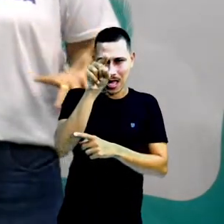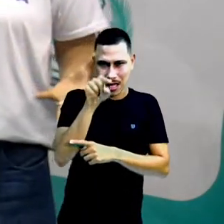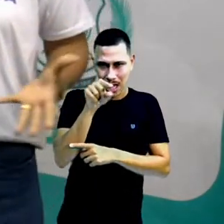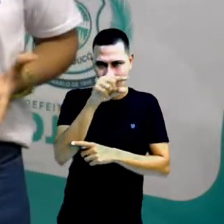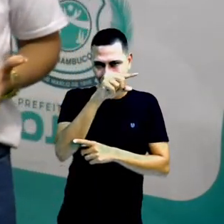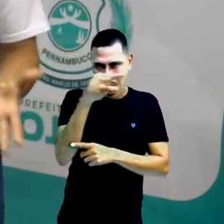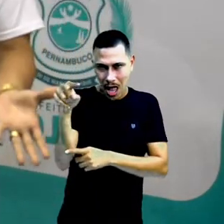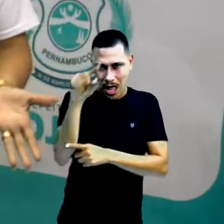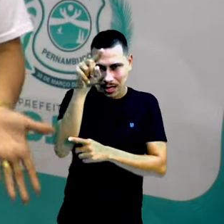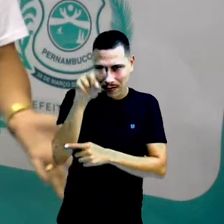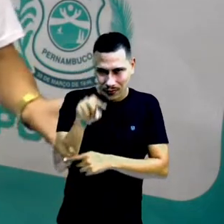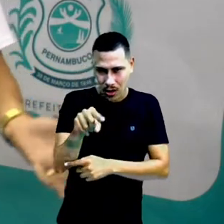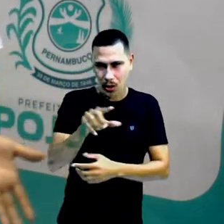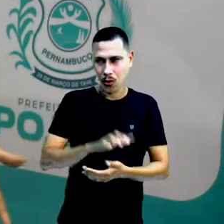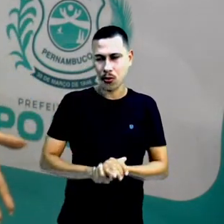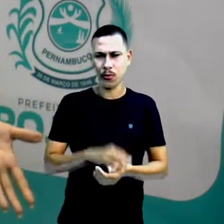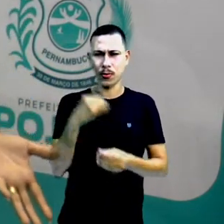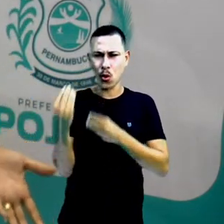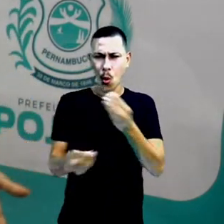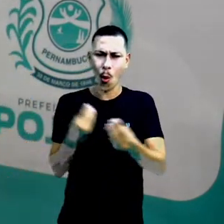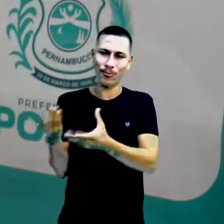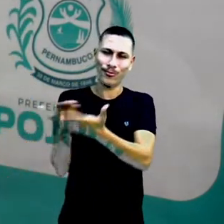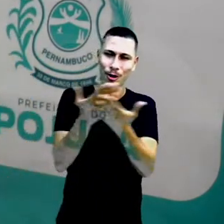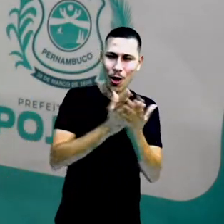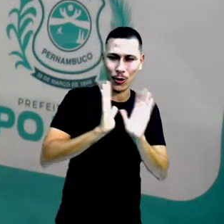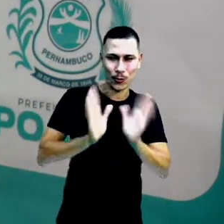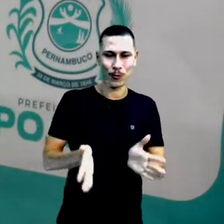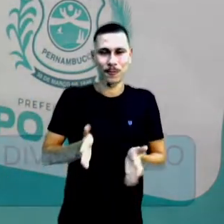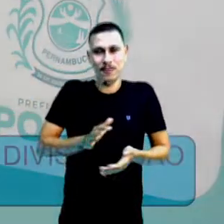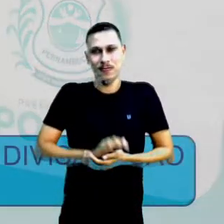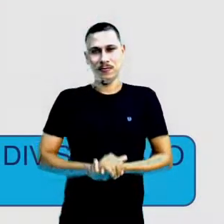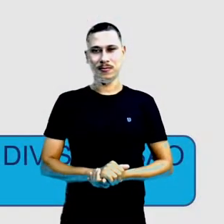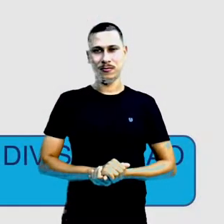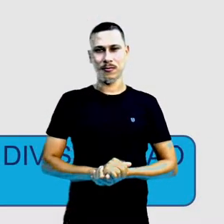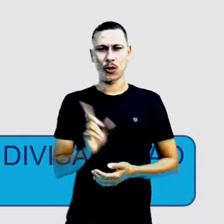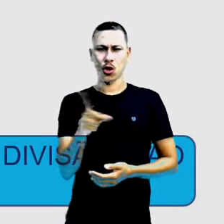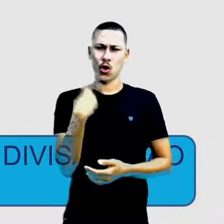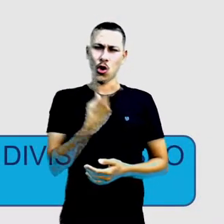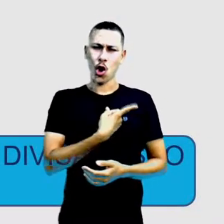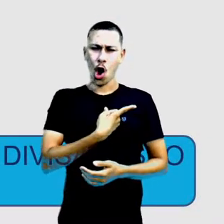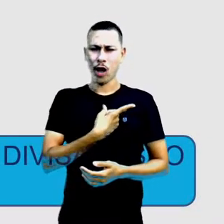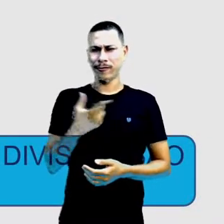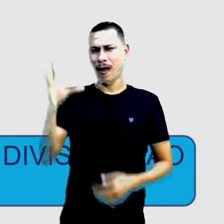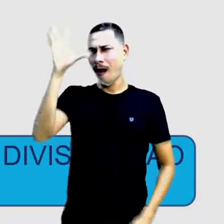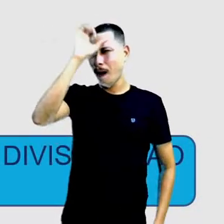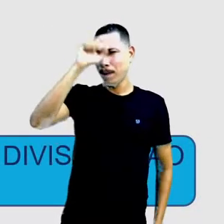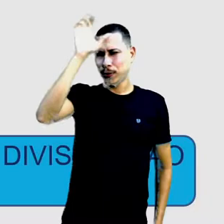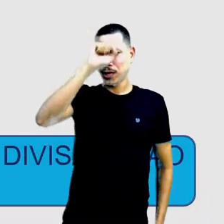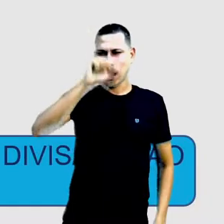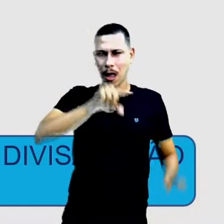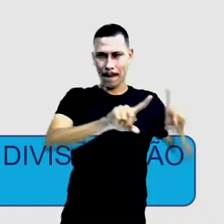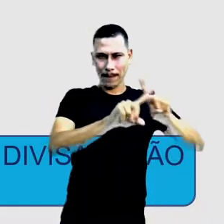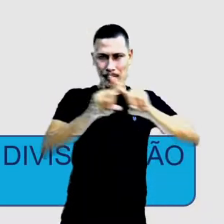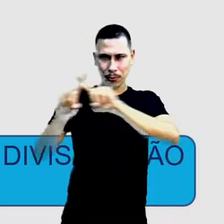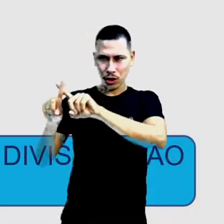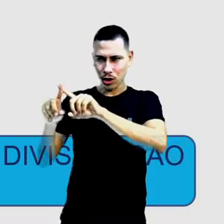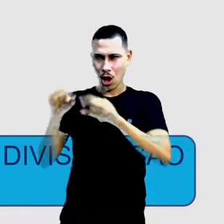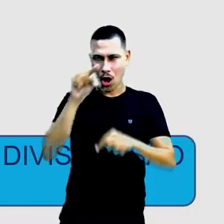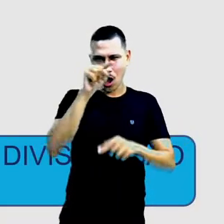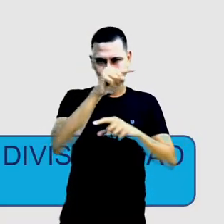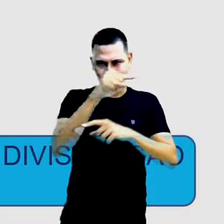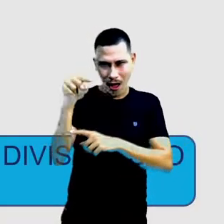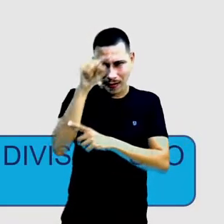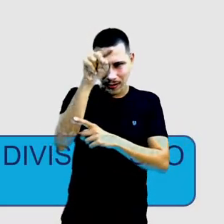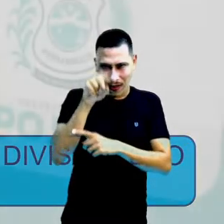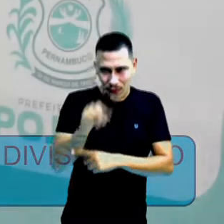como será a nossa aula, professora? Iremos reconhecer que a multiplicação e a divisão são